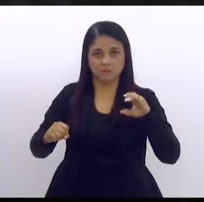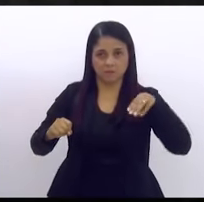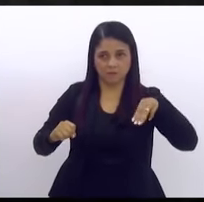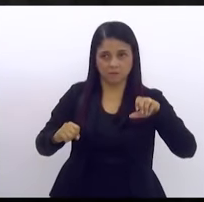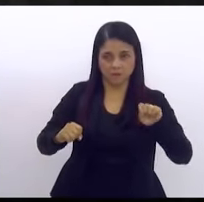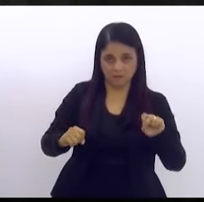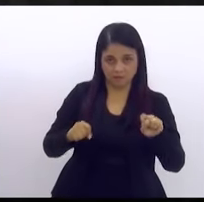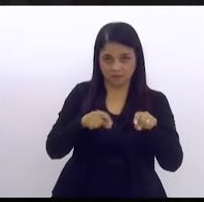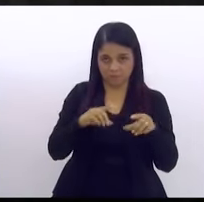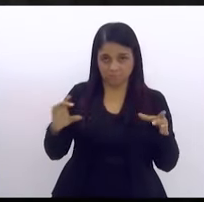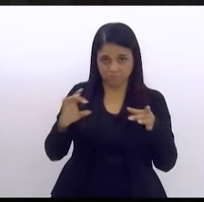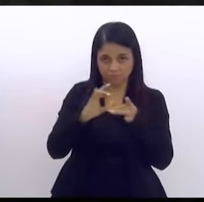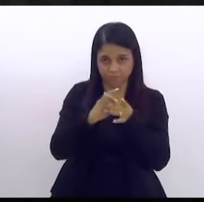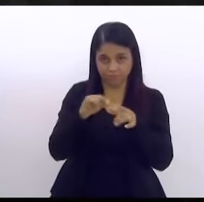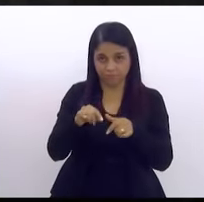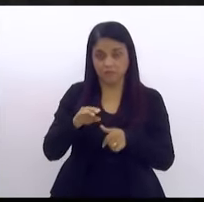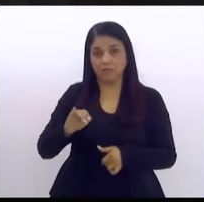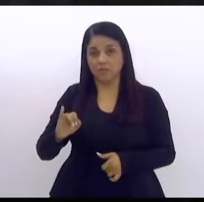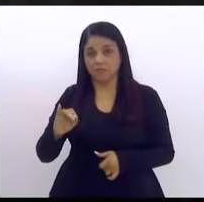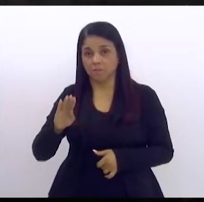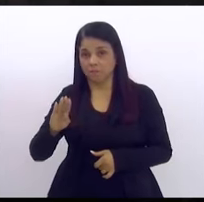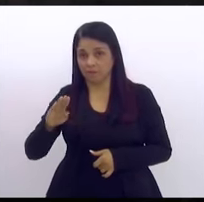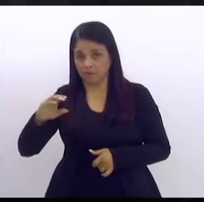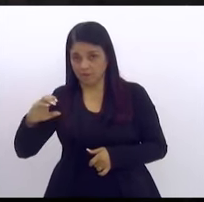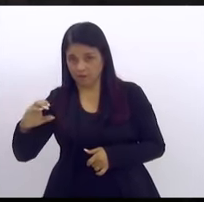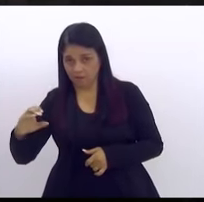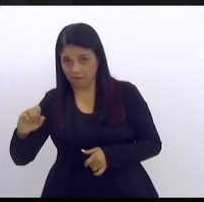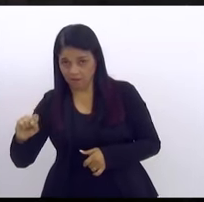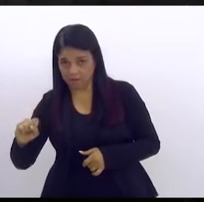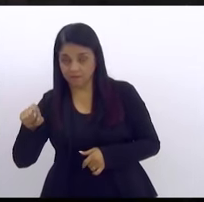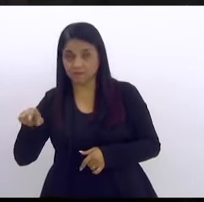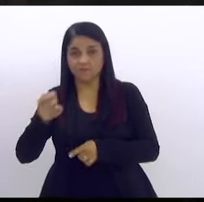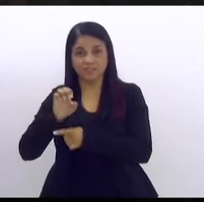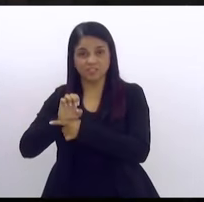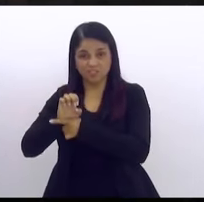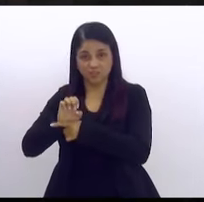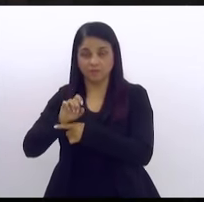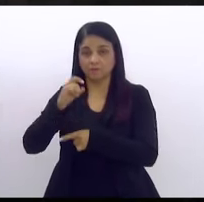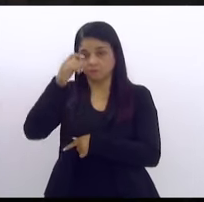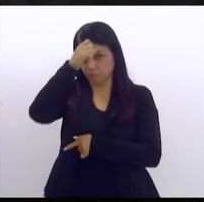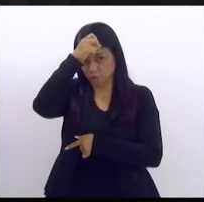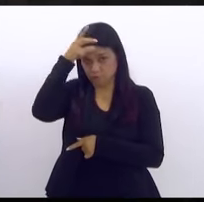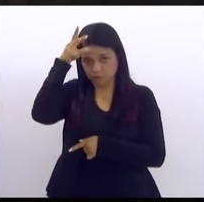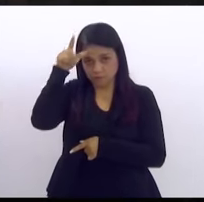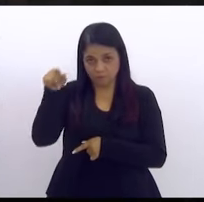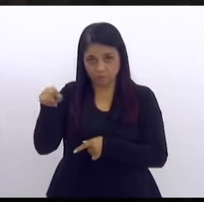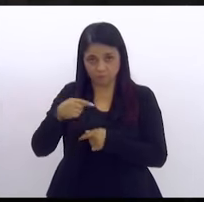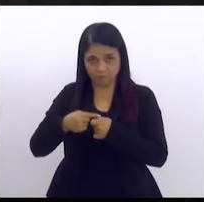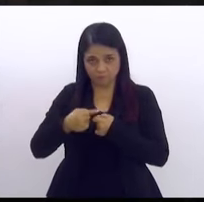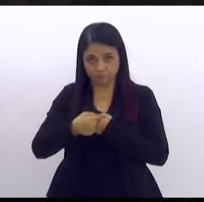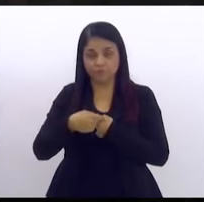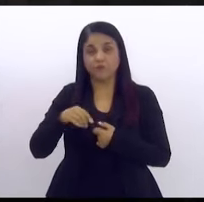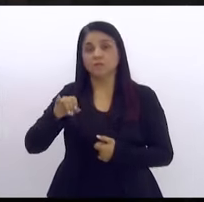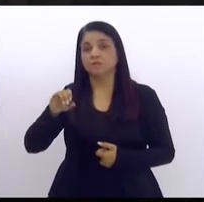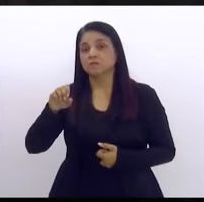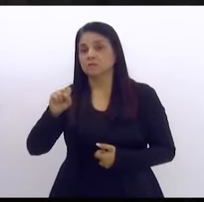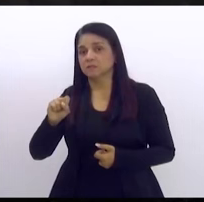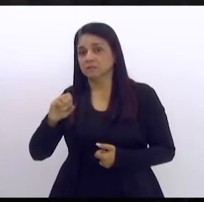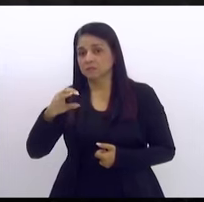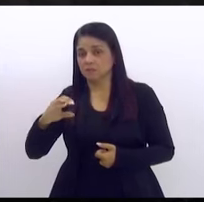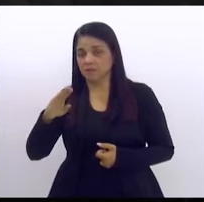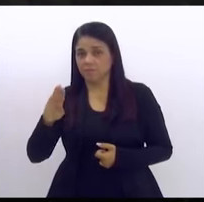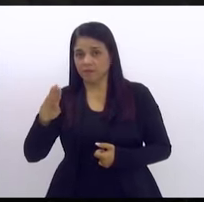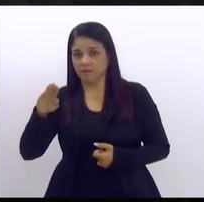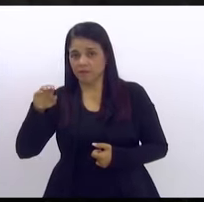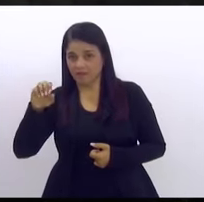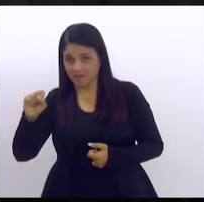serviços. Quer dizer, o IBS é para os estados e municípios, e o CBS é só para